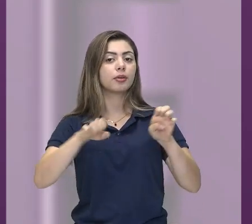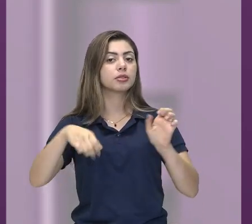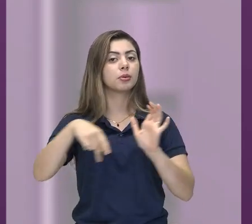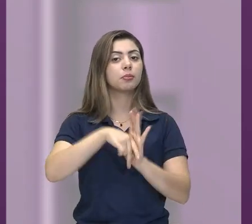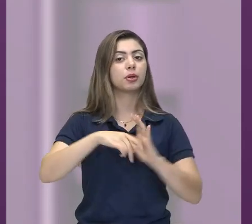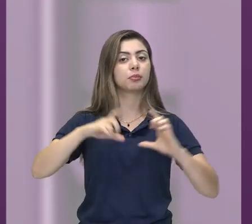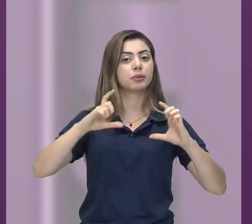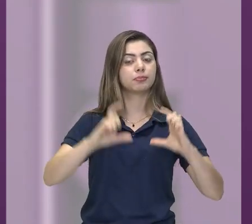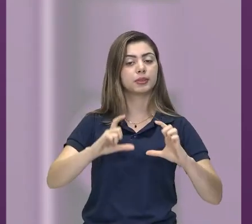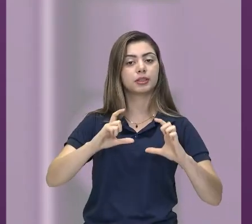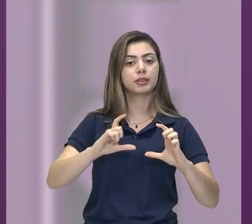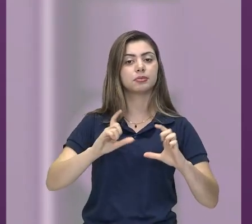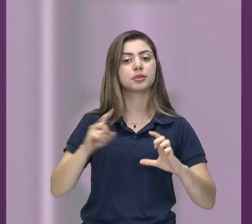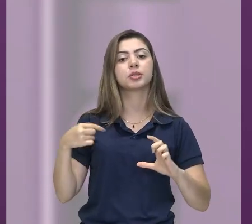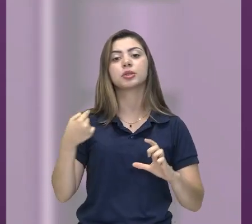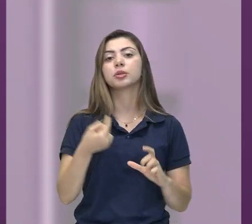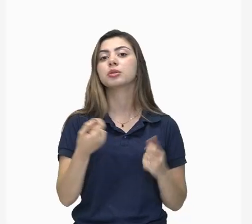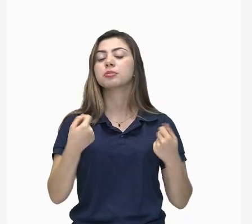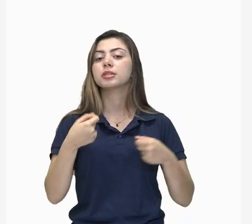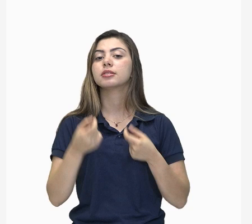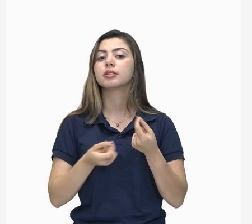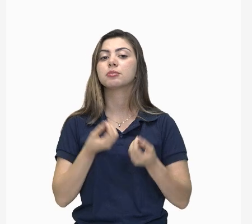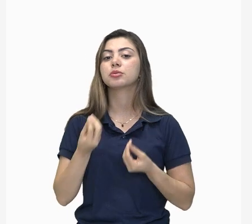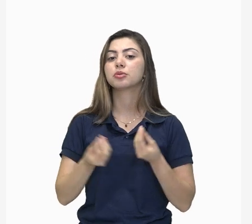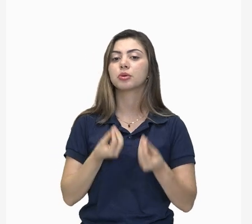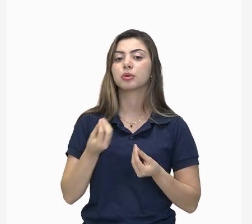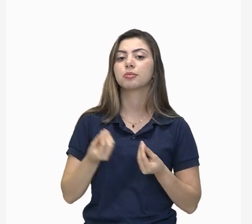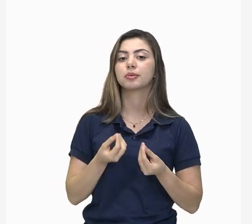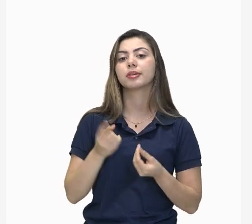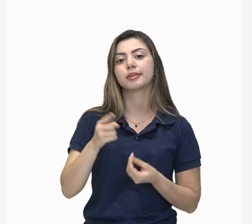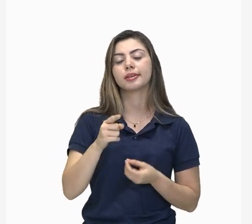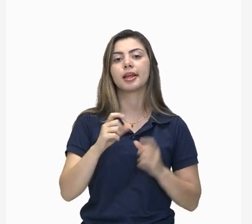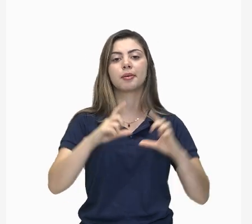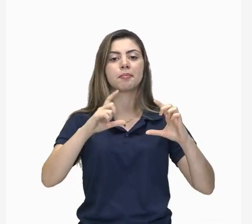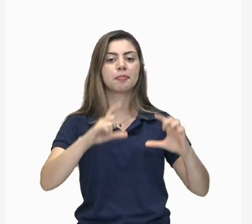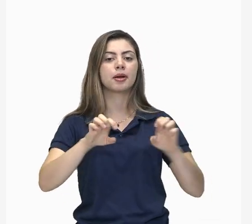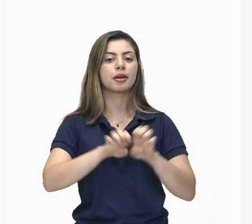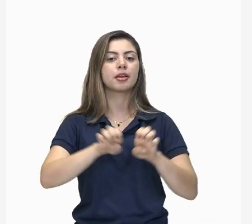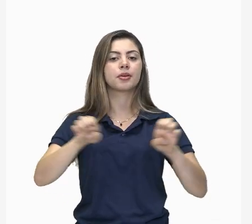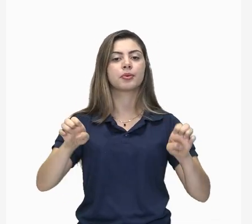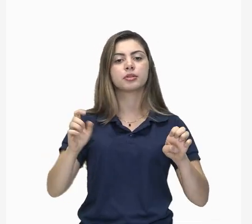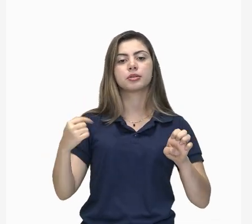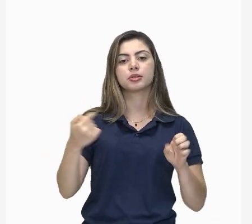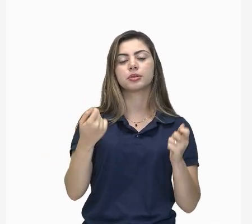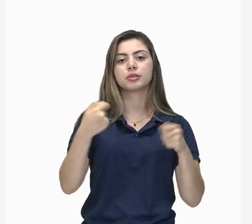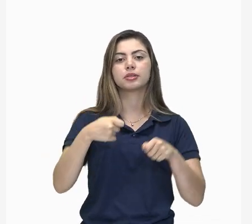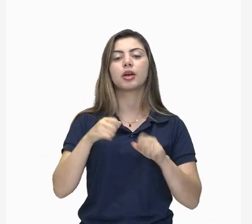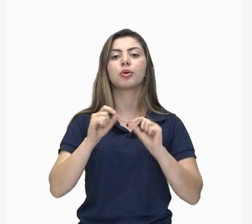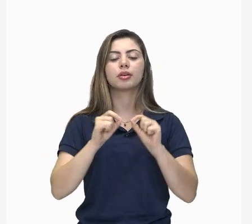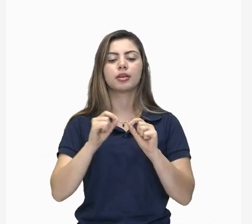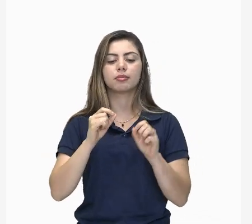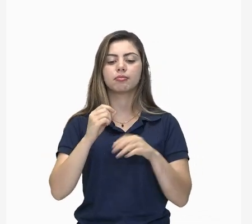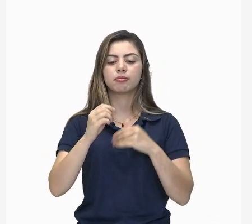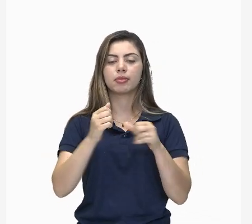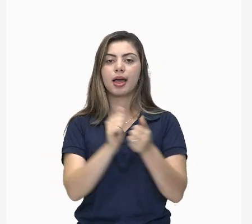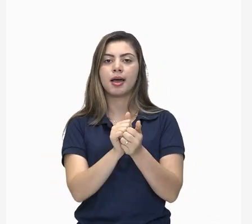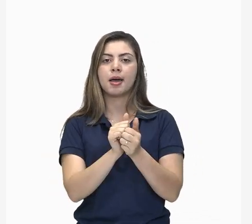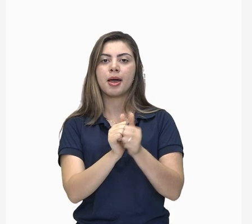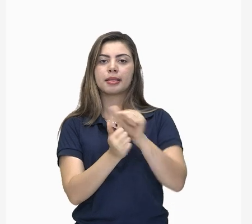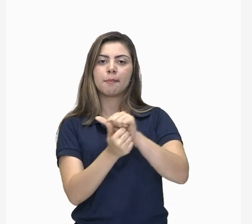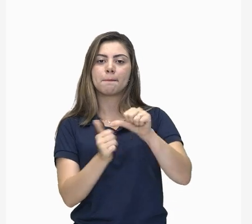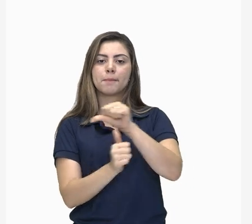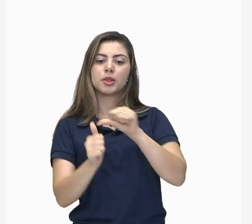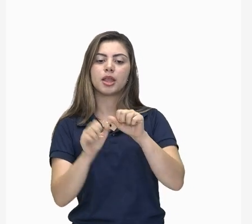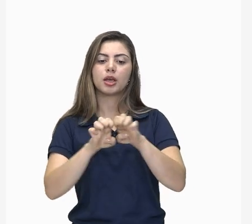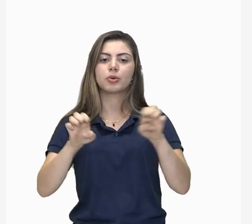né? A gente precisava então trabalhar a equação da elipse para escrever a sua forma reduzida, tá bom? Então vai ser comum em